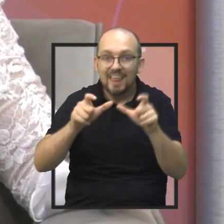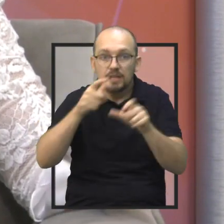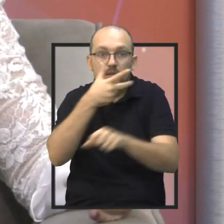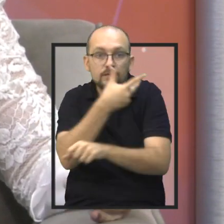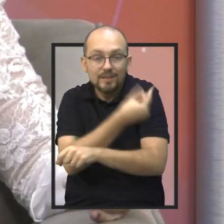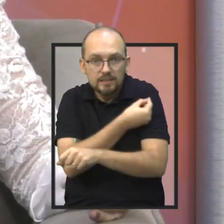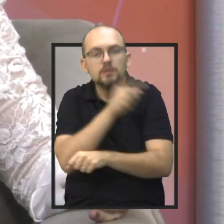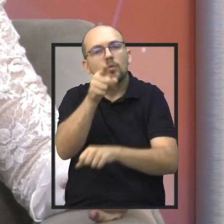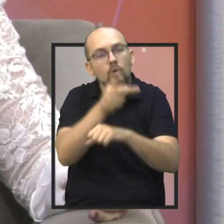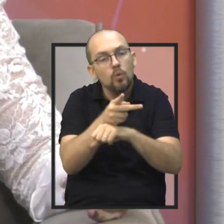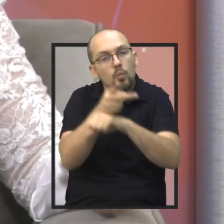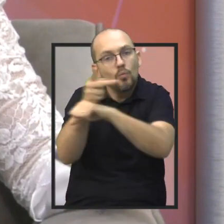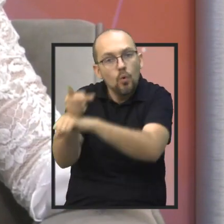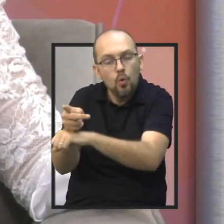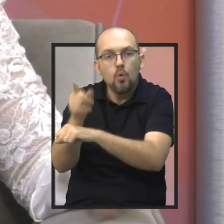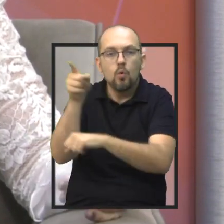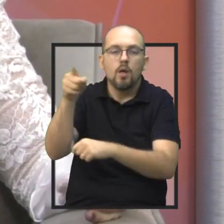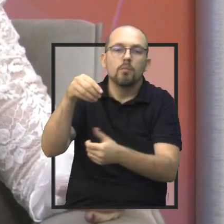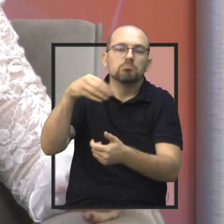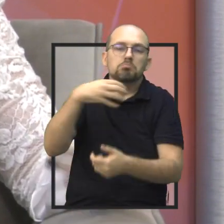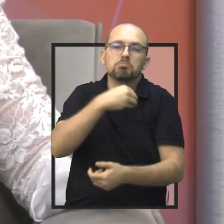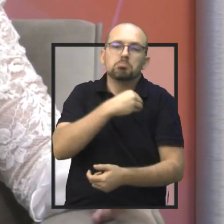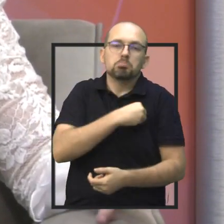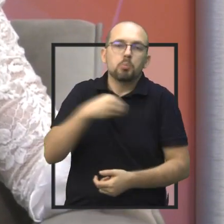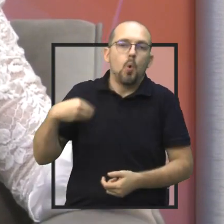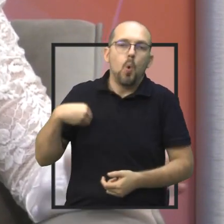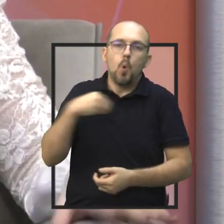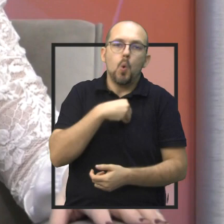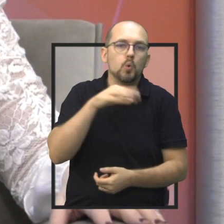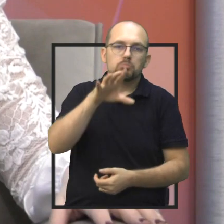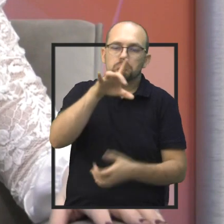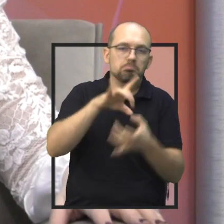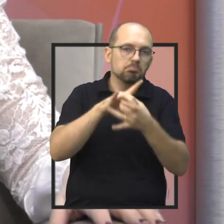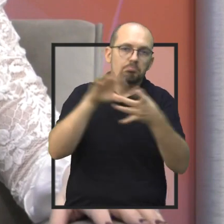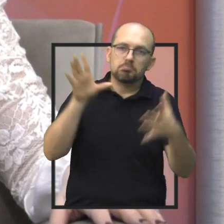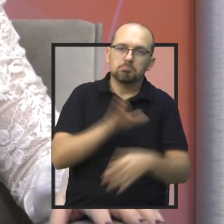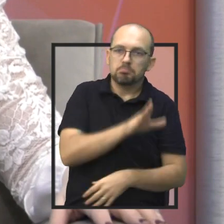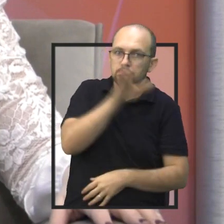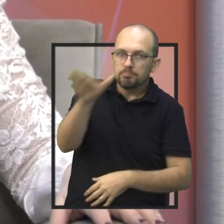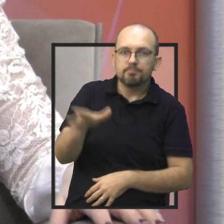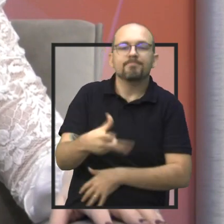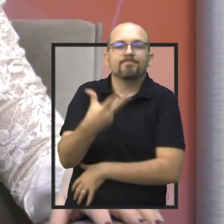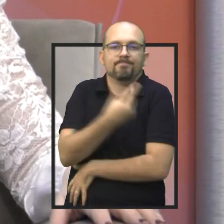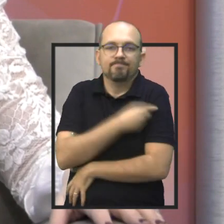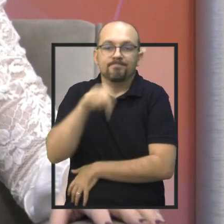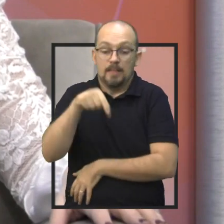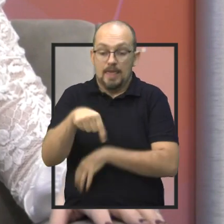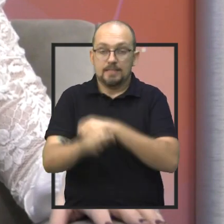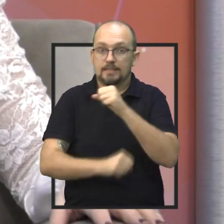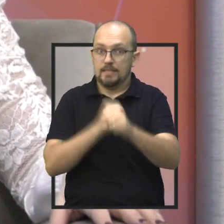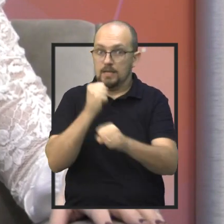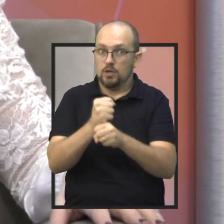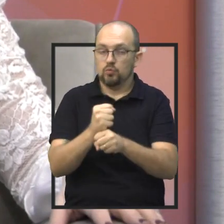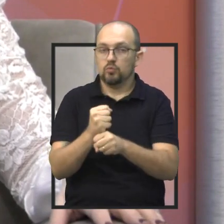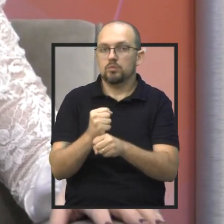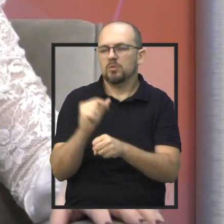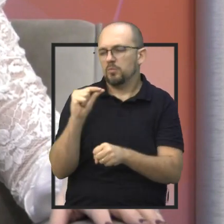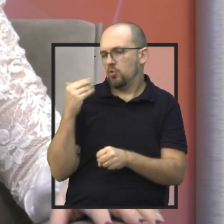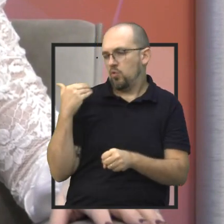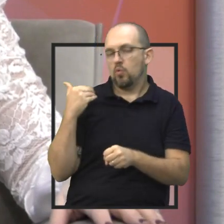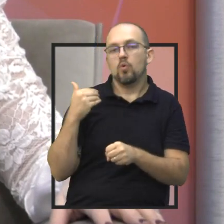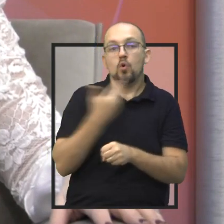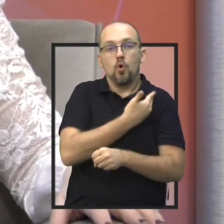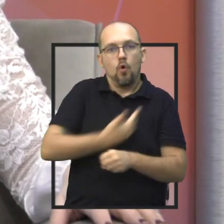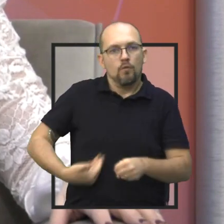pode estar procurando um posto de saúde, vai conseguir vacinar, porque esse ano e recentemente ela foi ampliada e